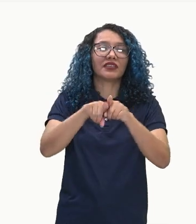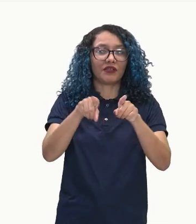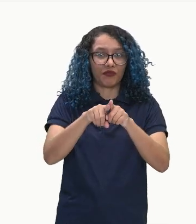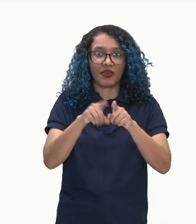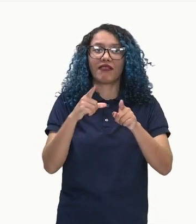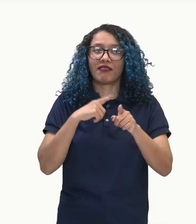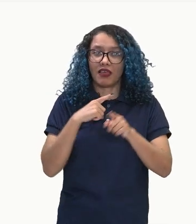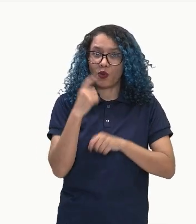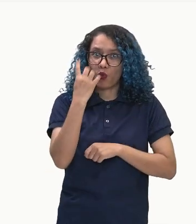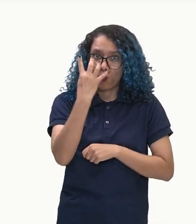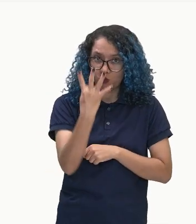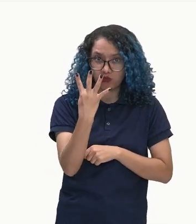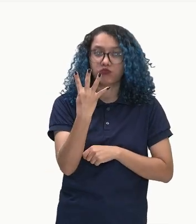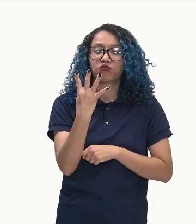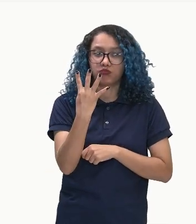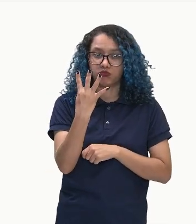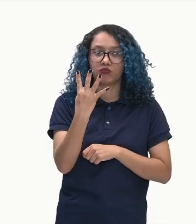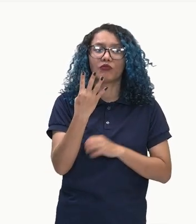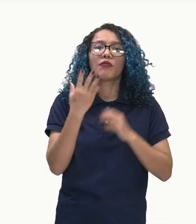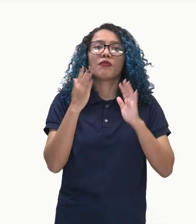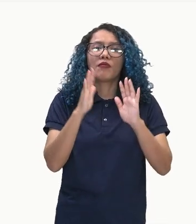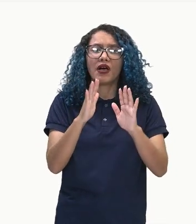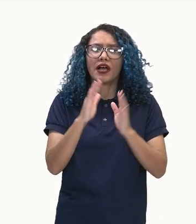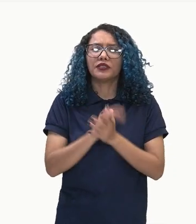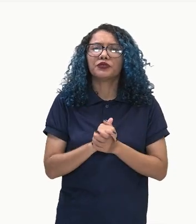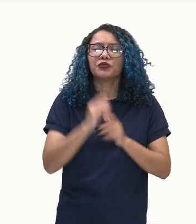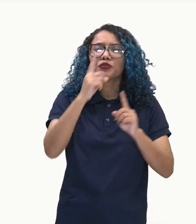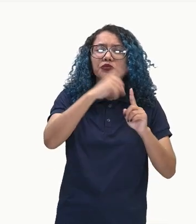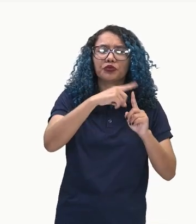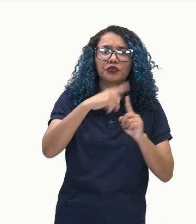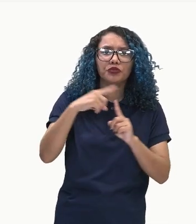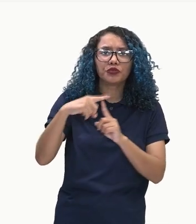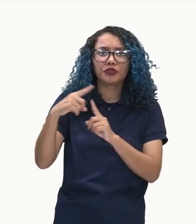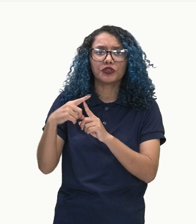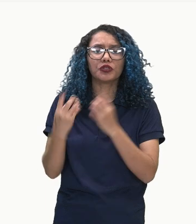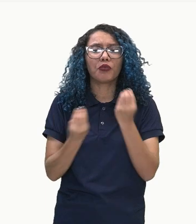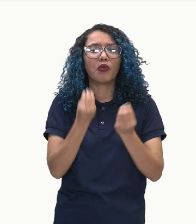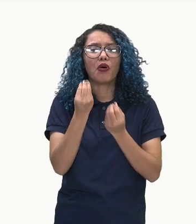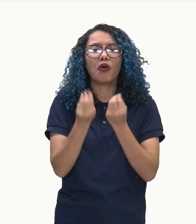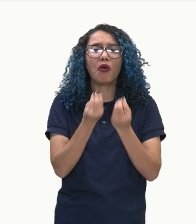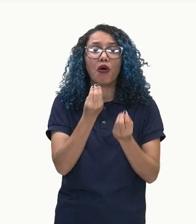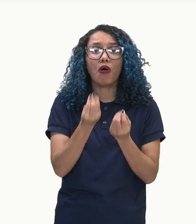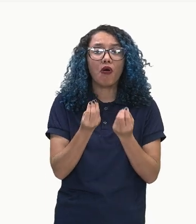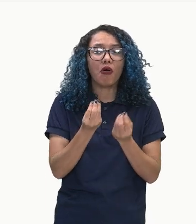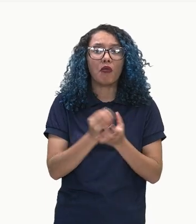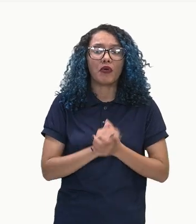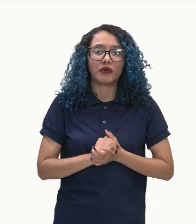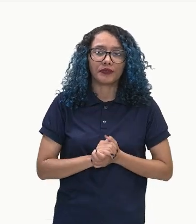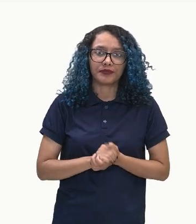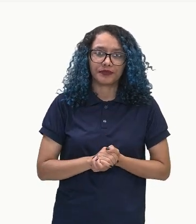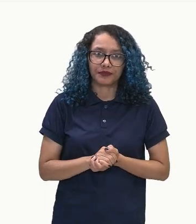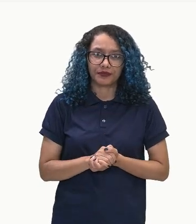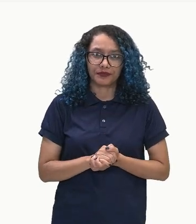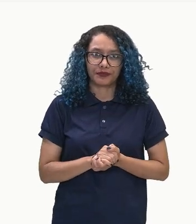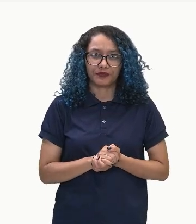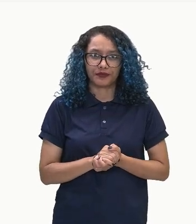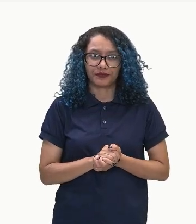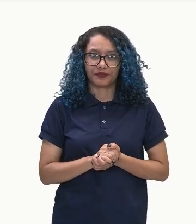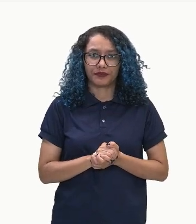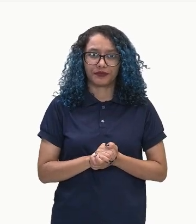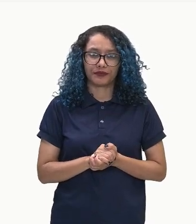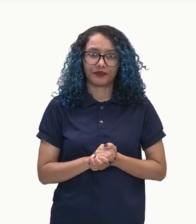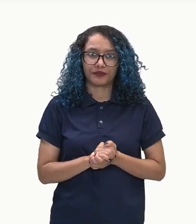esses polígonos se classificam, né? Como é que a gente viu isso, essa classificação desses